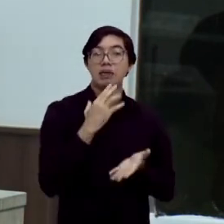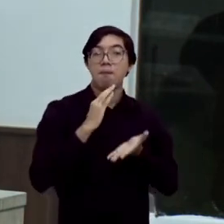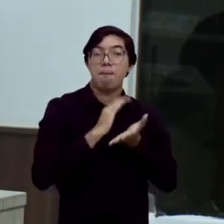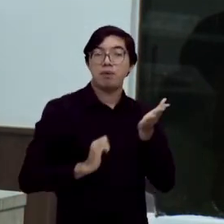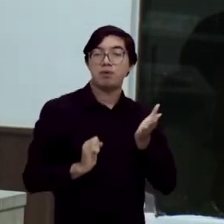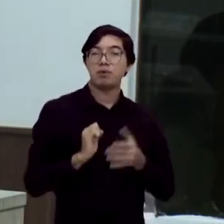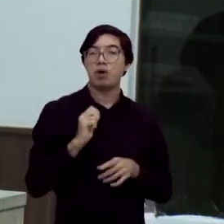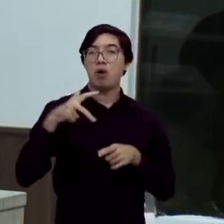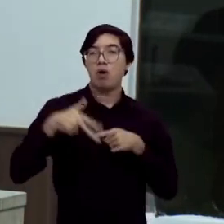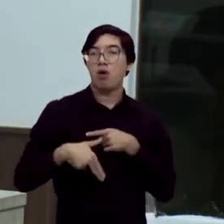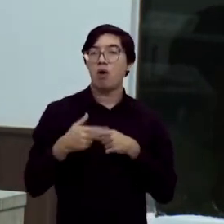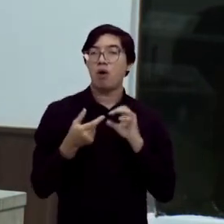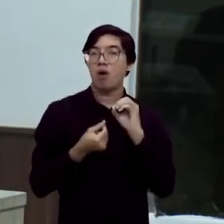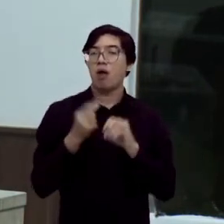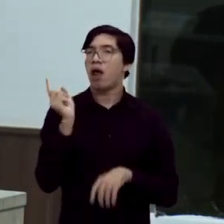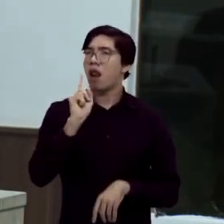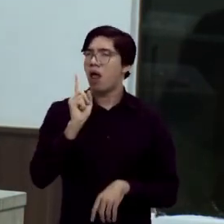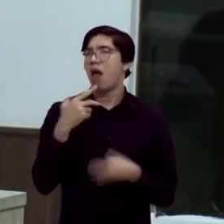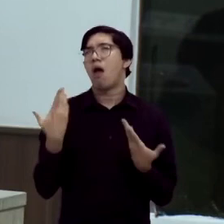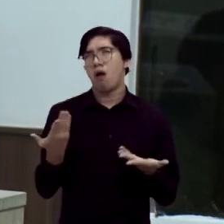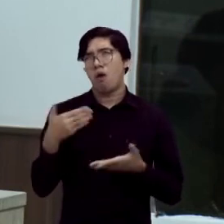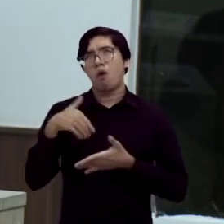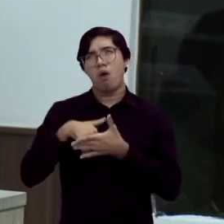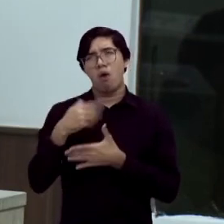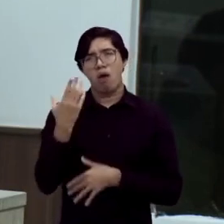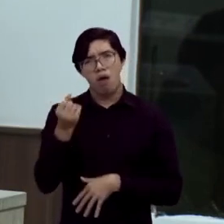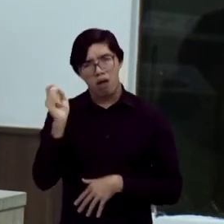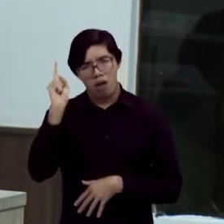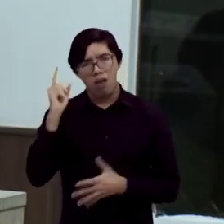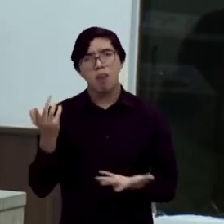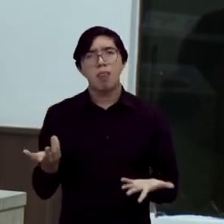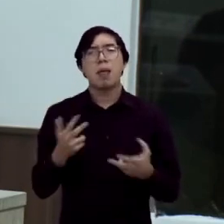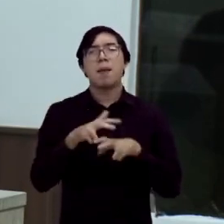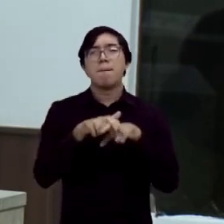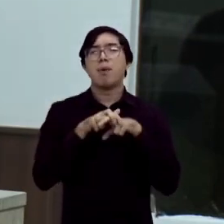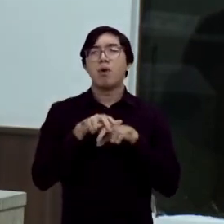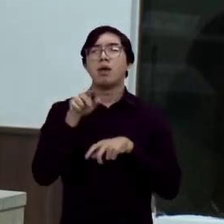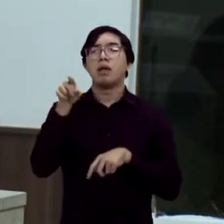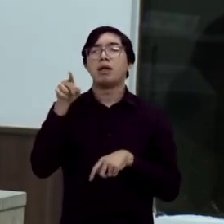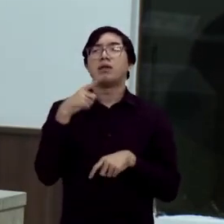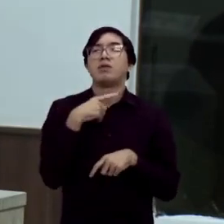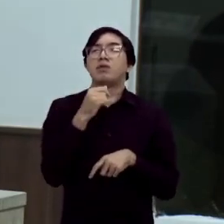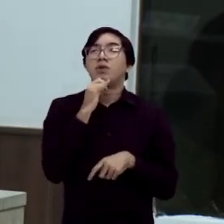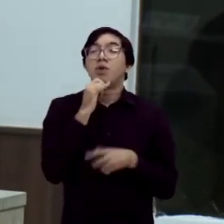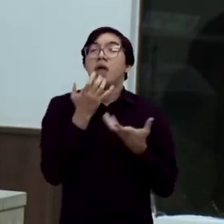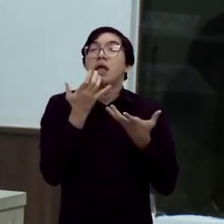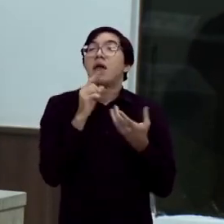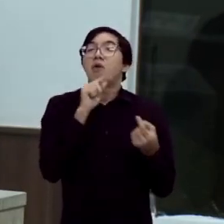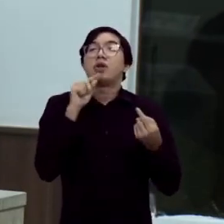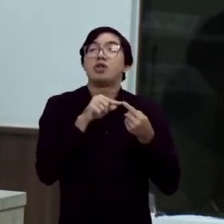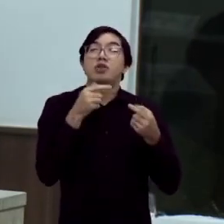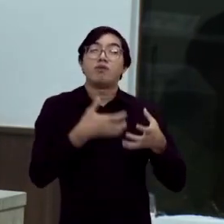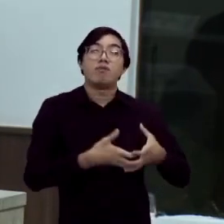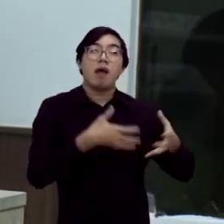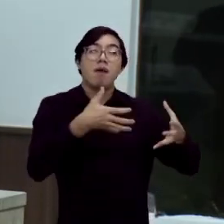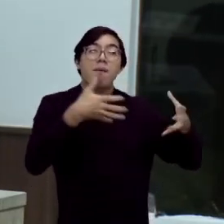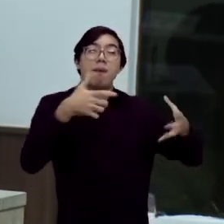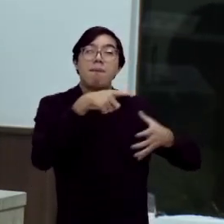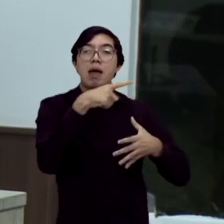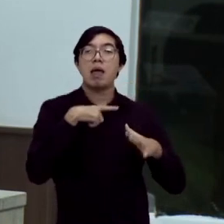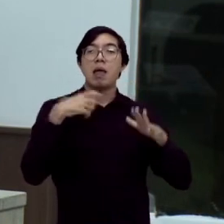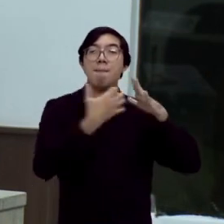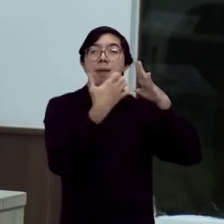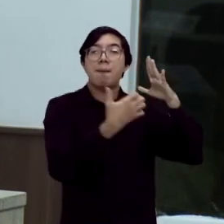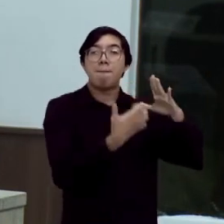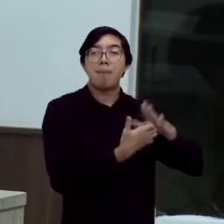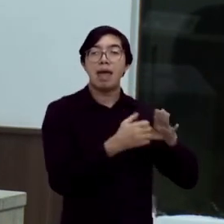existe, não. Você ainda vai comprometer o que já está para ser ampliado, que existe um planejamento, o Sistema S, ampliar